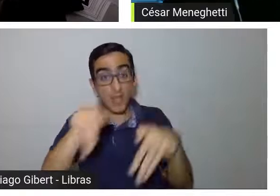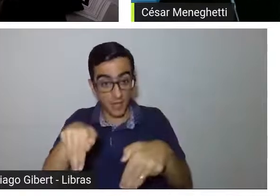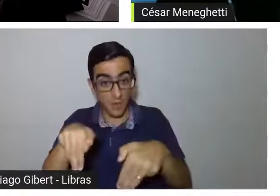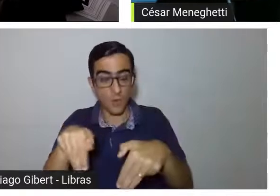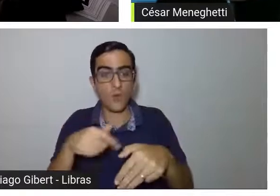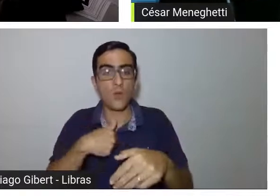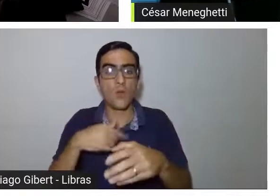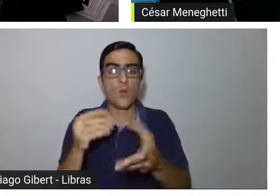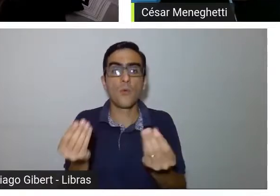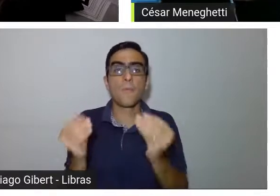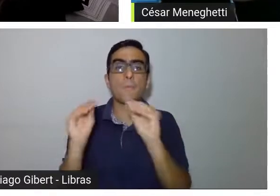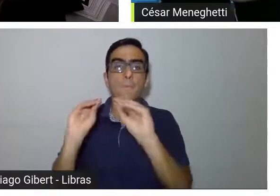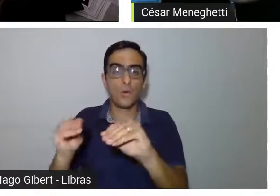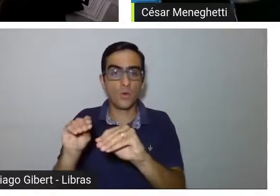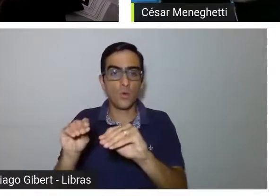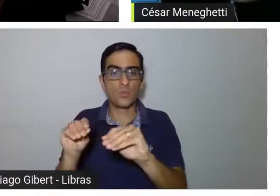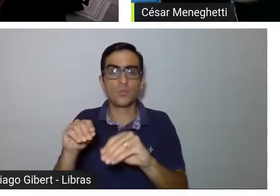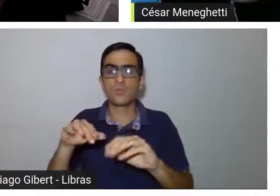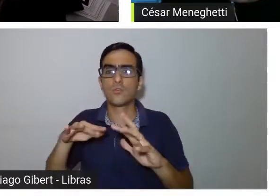coloco na íntegra